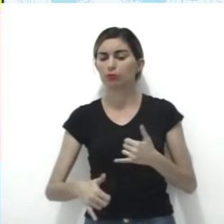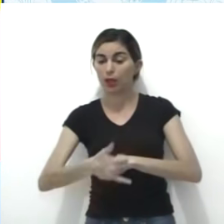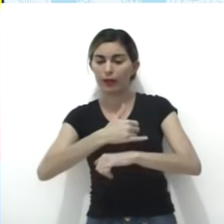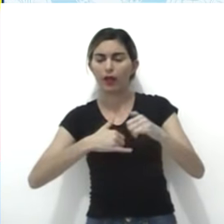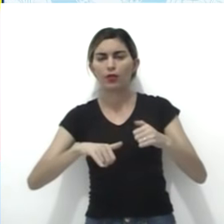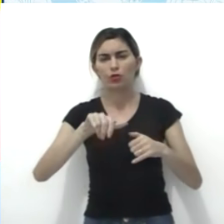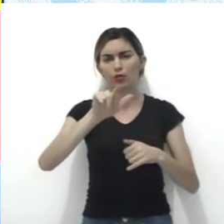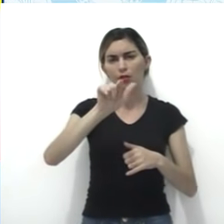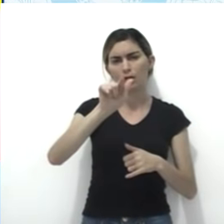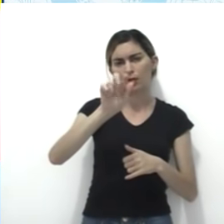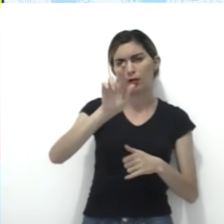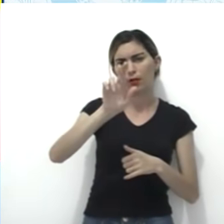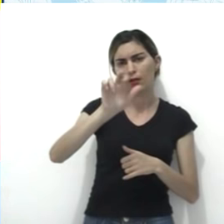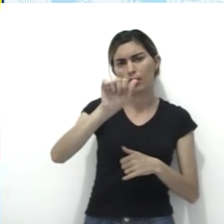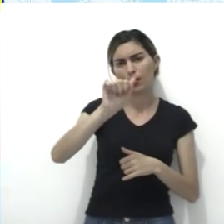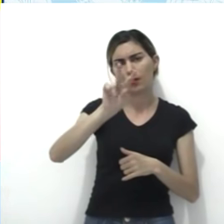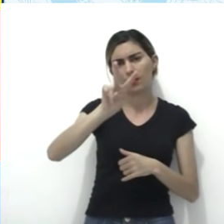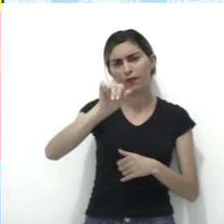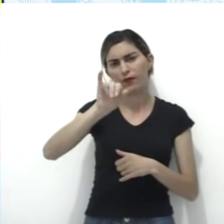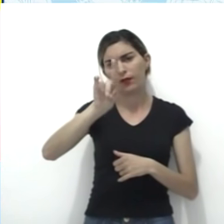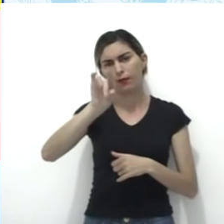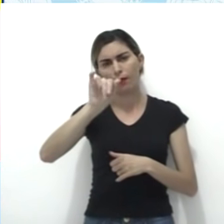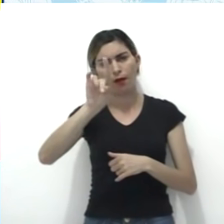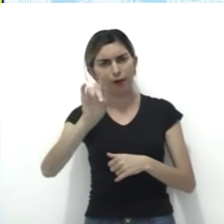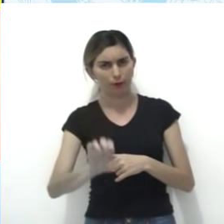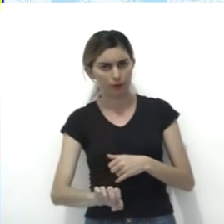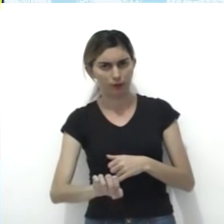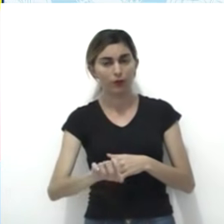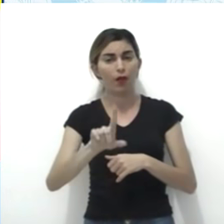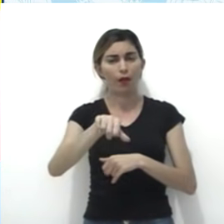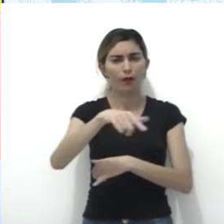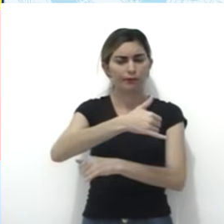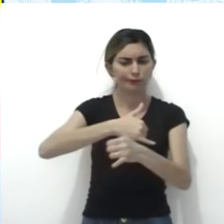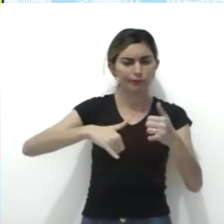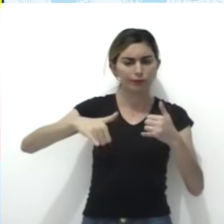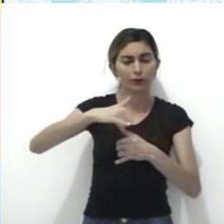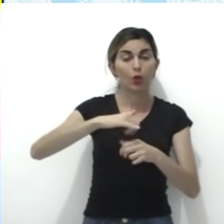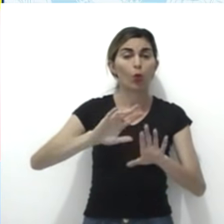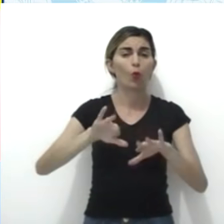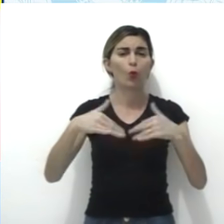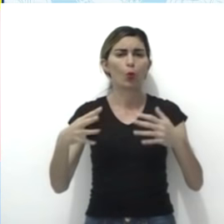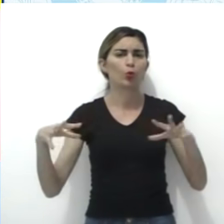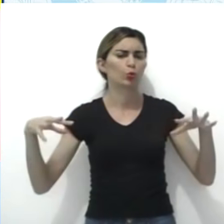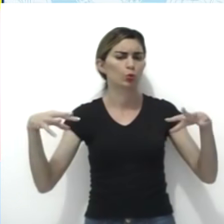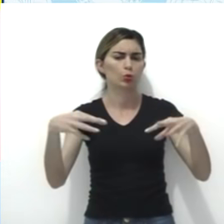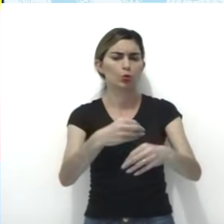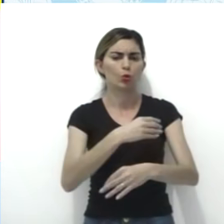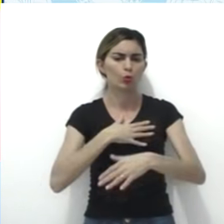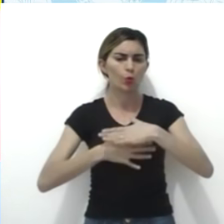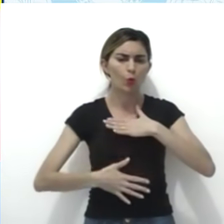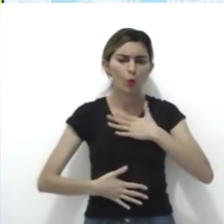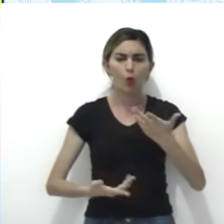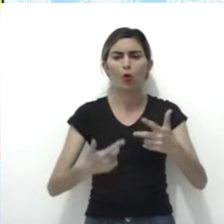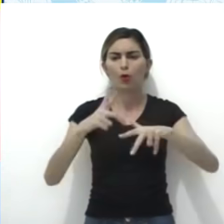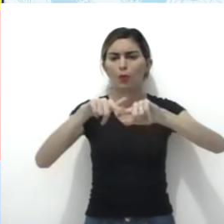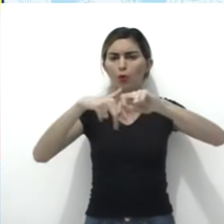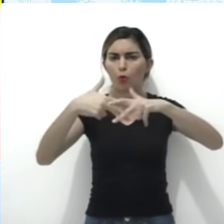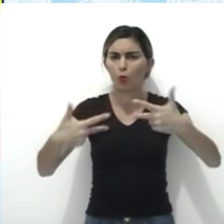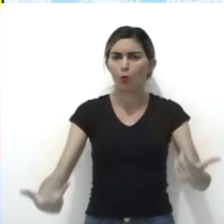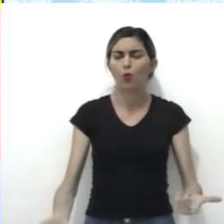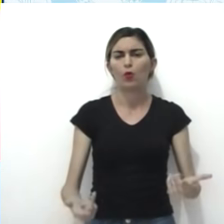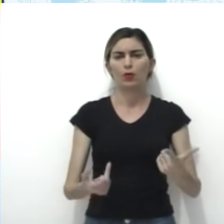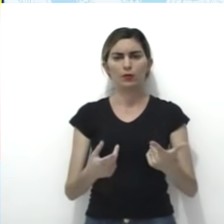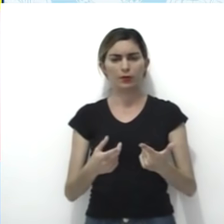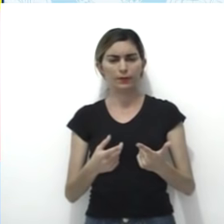é a gravidade ou gravitação é o fenômeno natural pelo qual todos os corpos